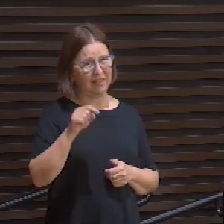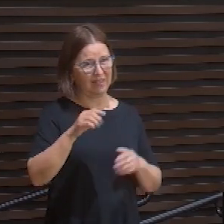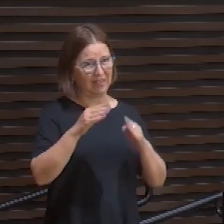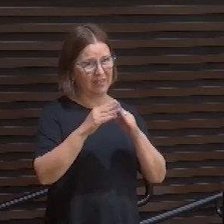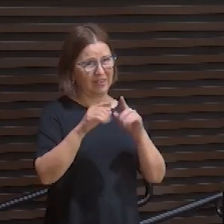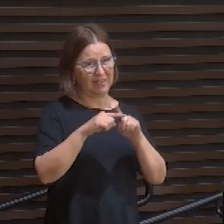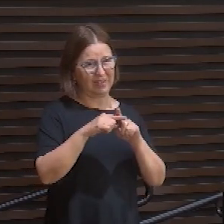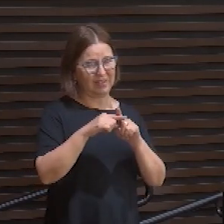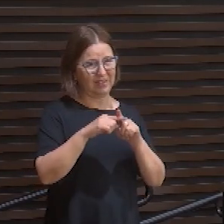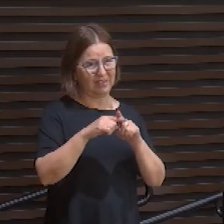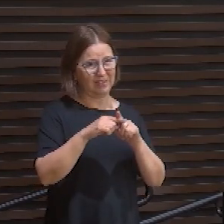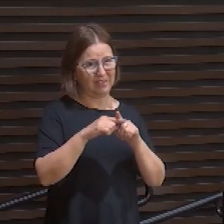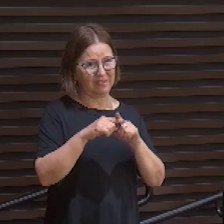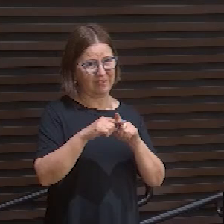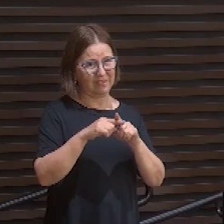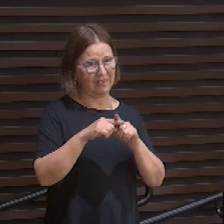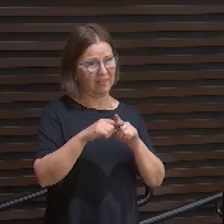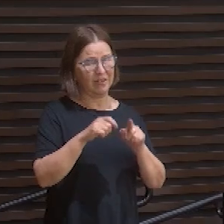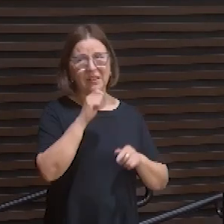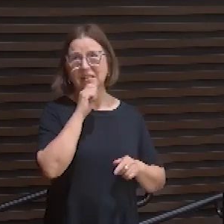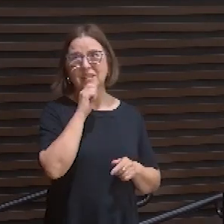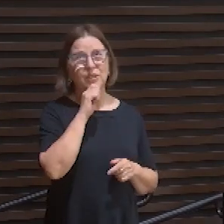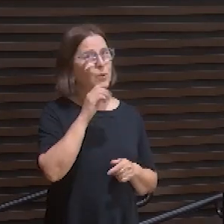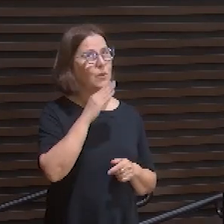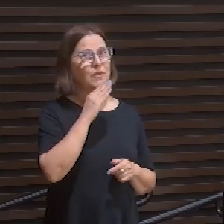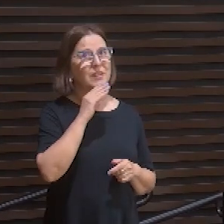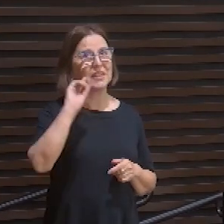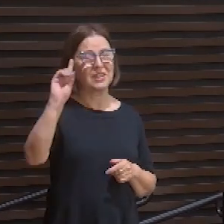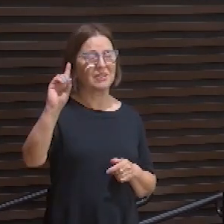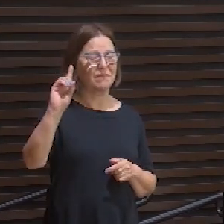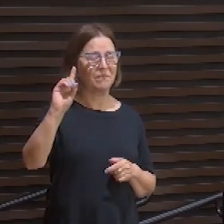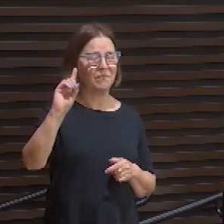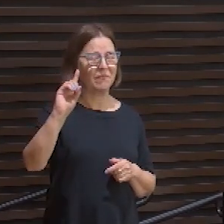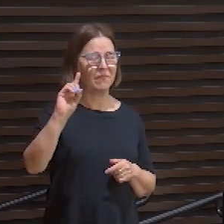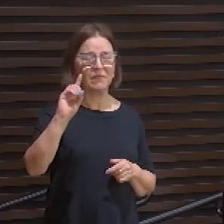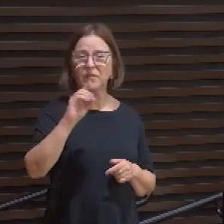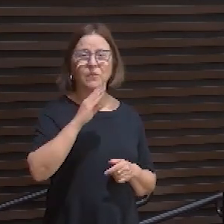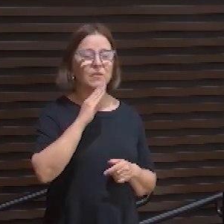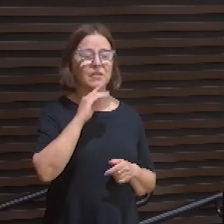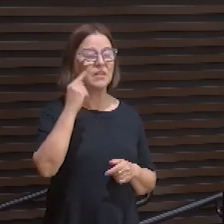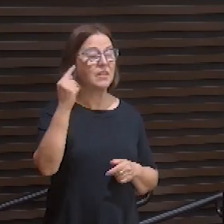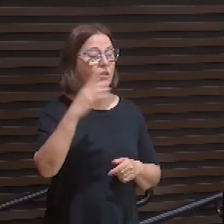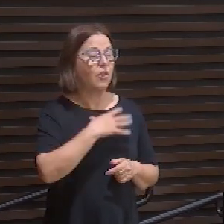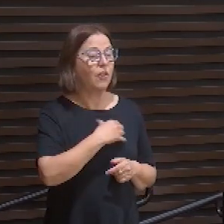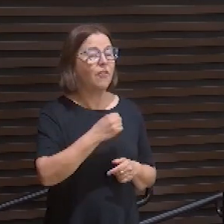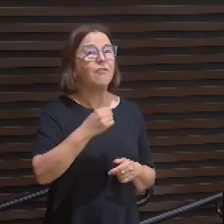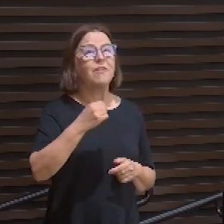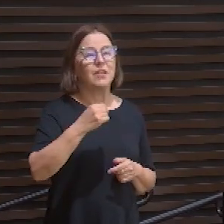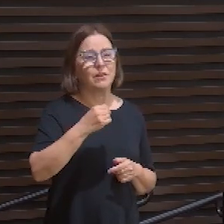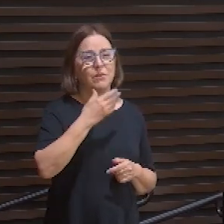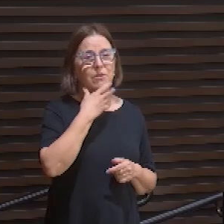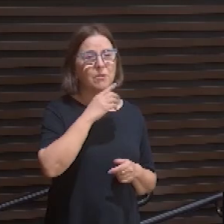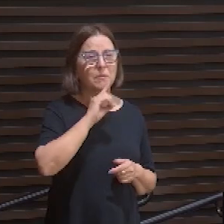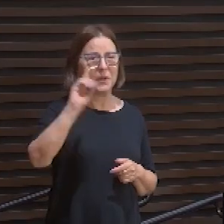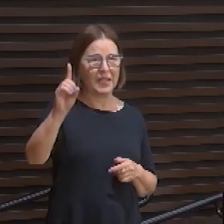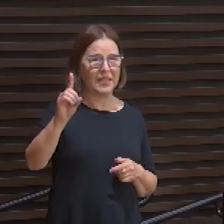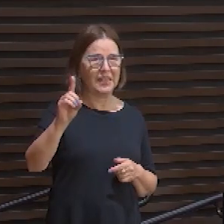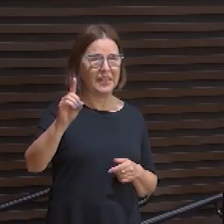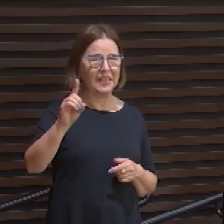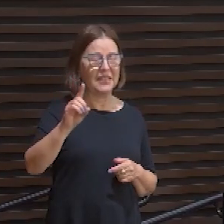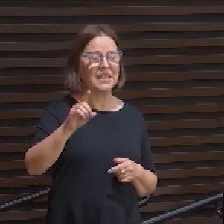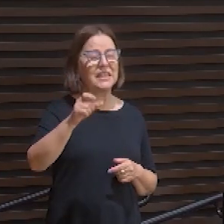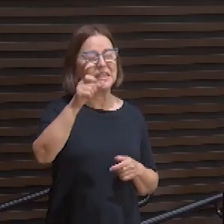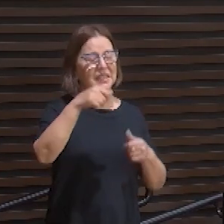que ainda não te conhece, que não conhece o teu filho, Pai, que ele ganhe essa